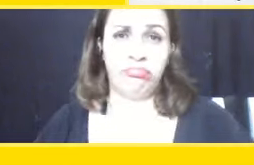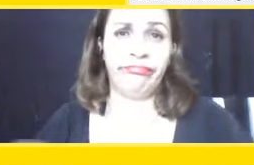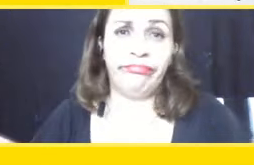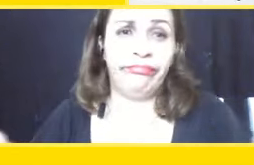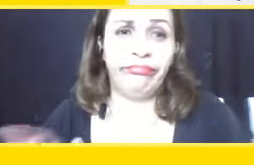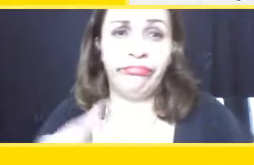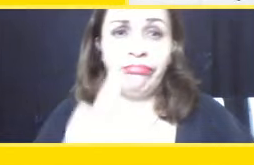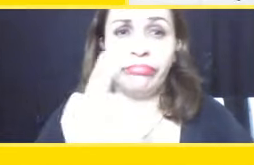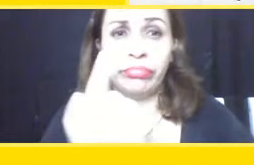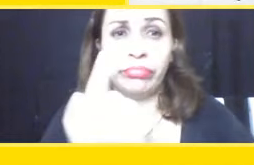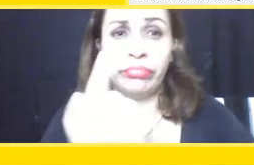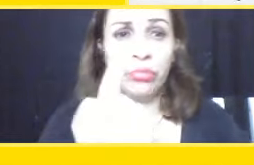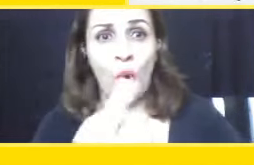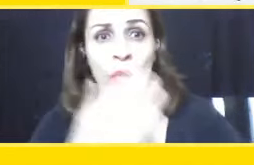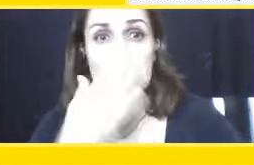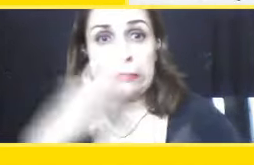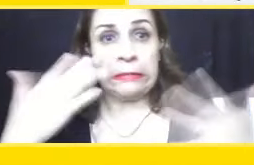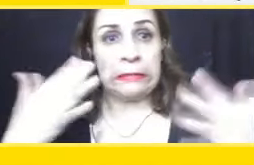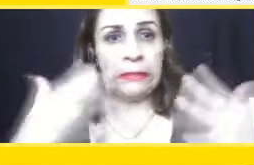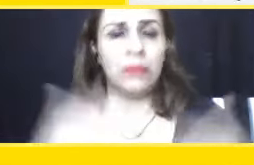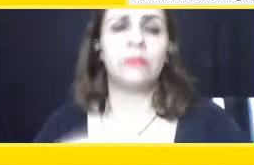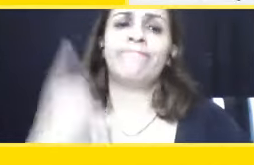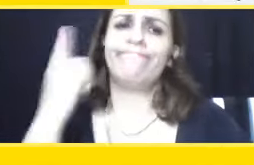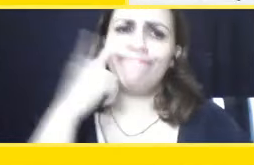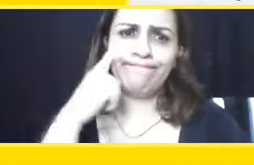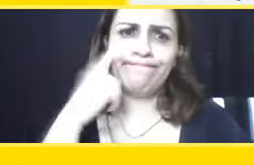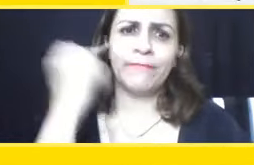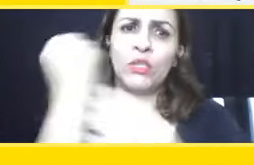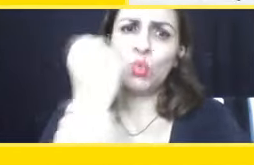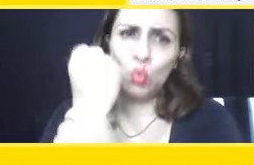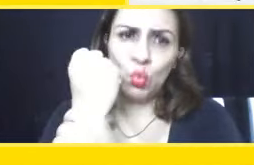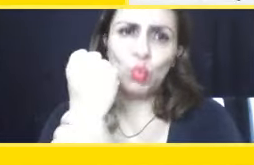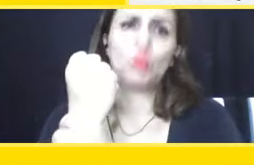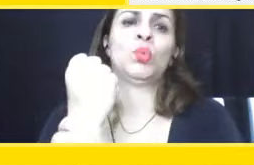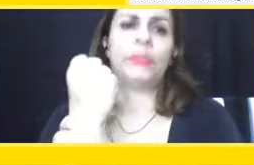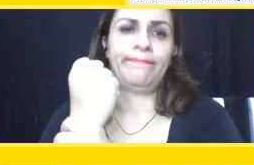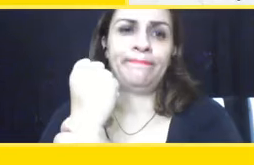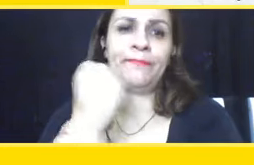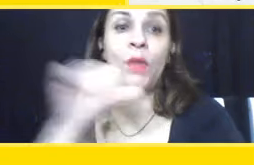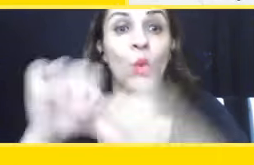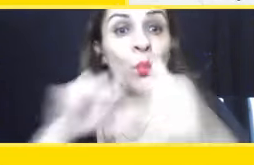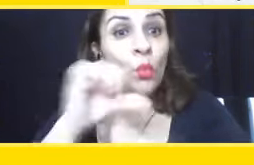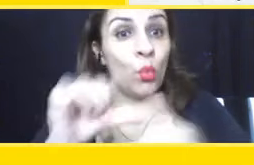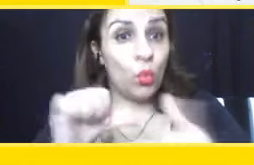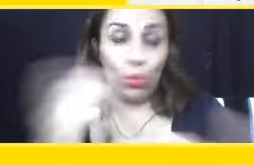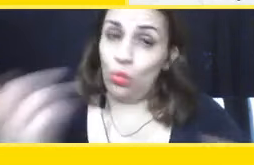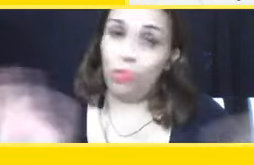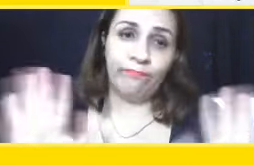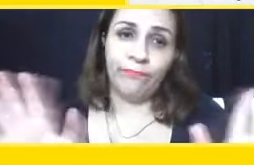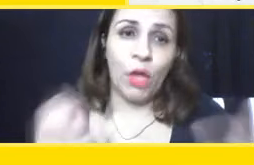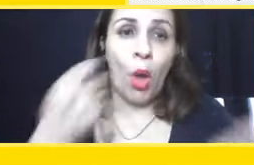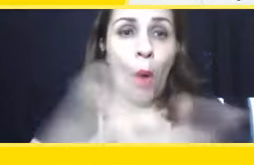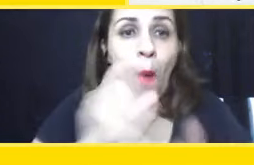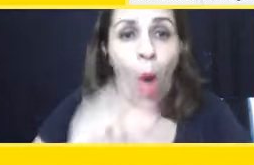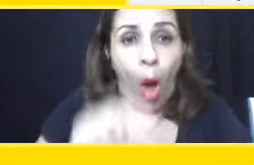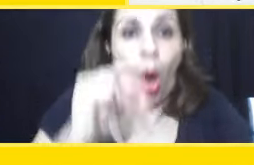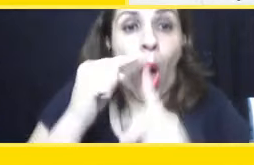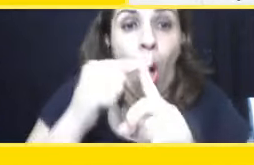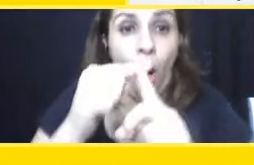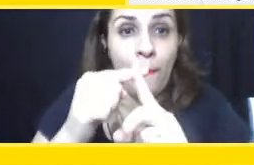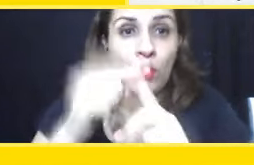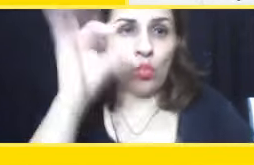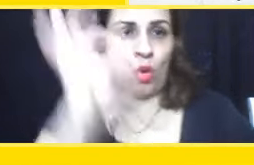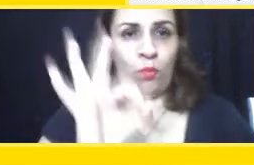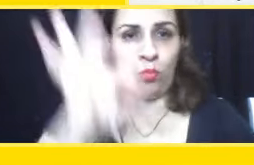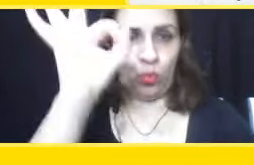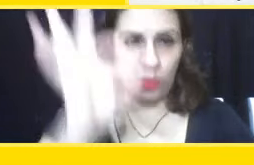seus filhos. E gostariam de ter essa segurança. Então, não mudou, apenas foi as alíquotas,